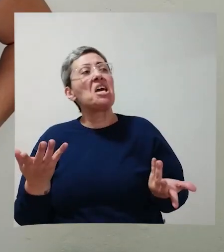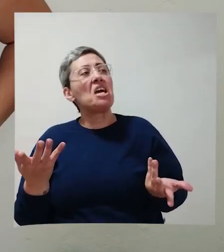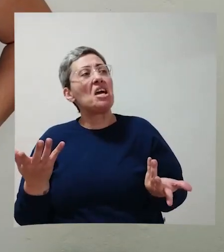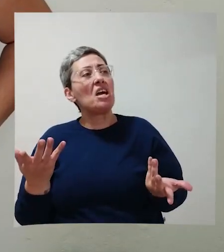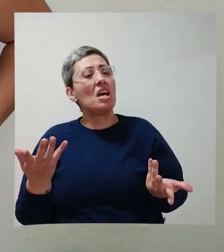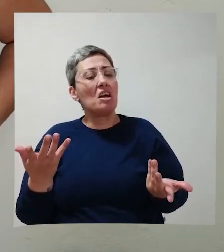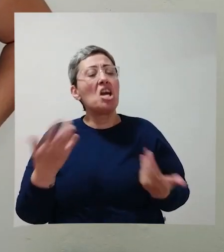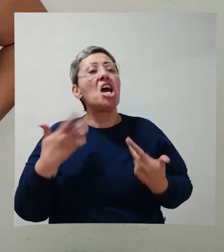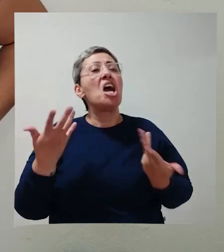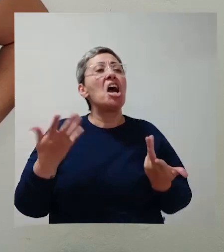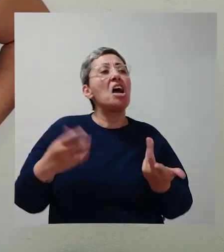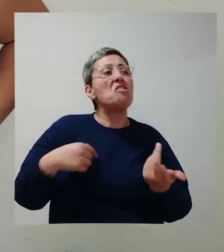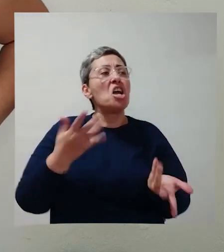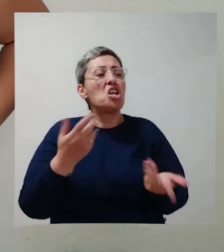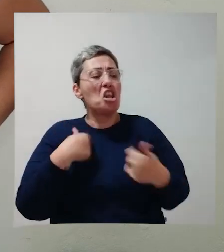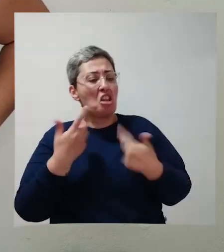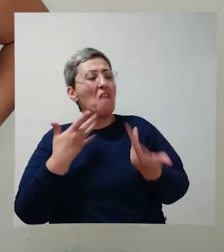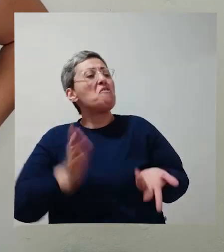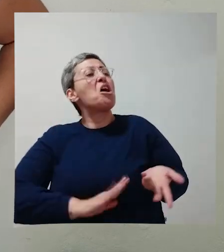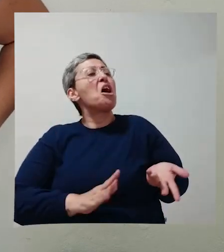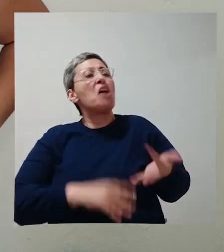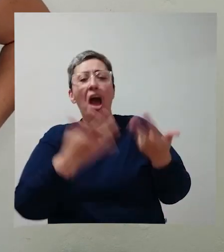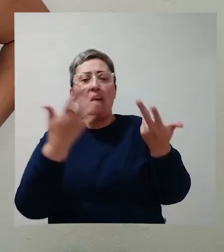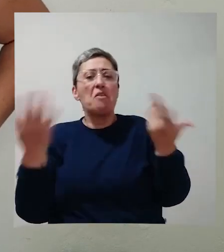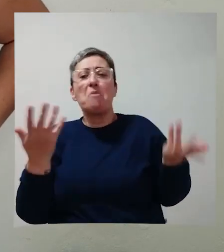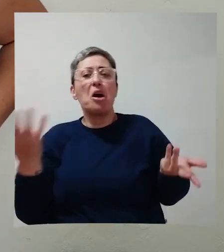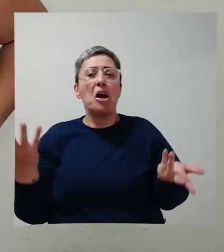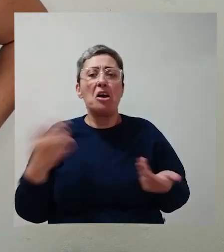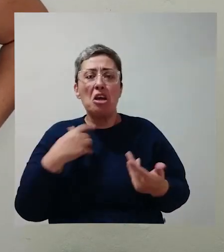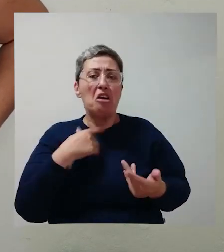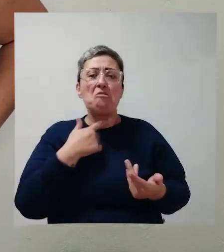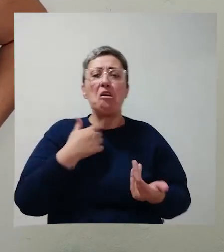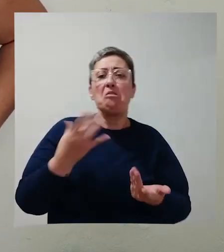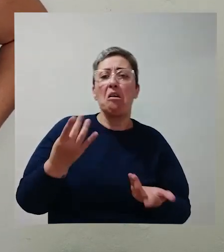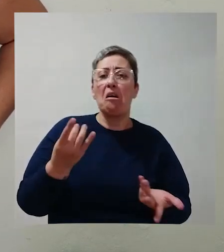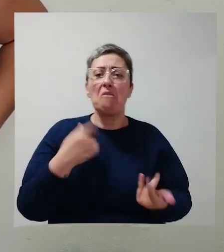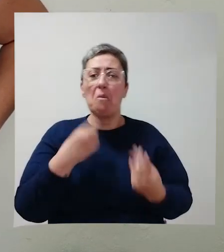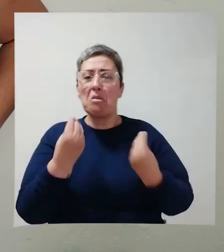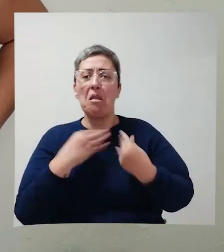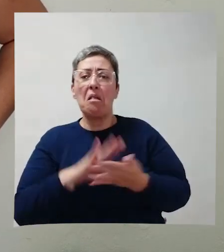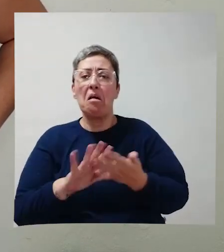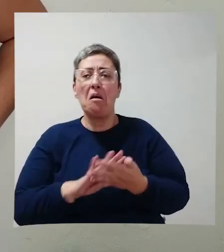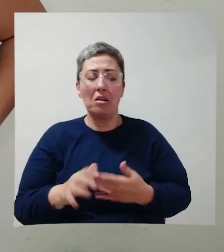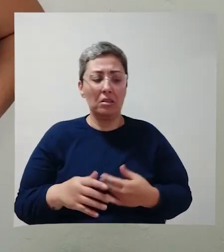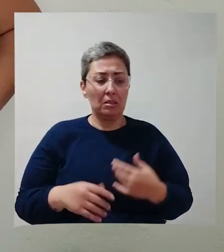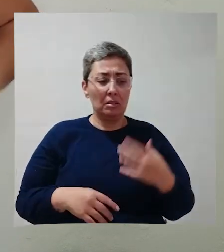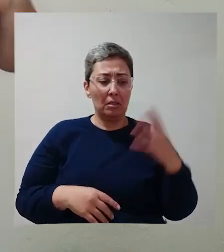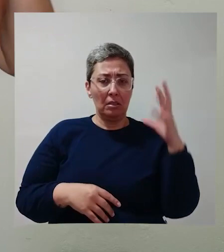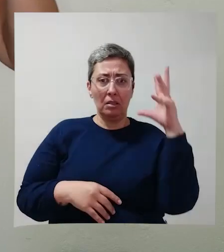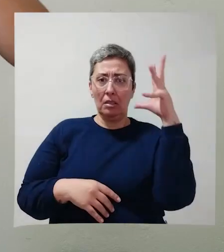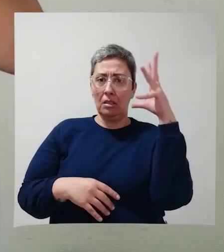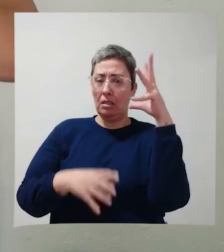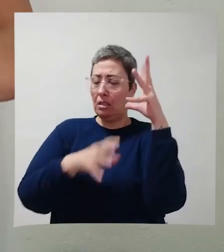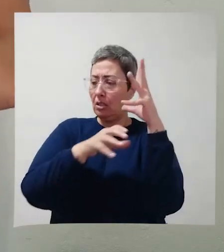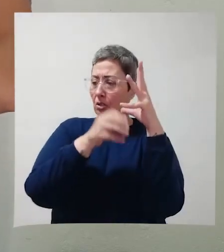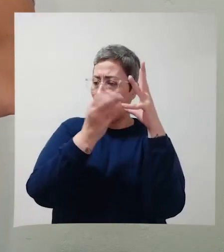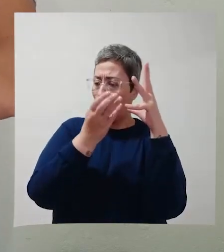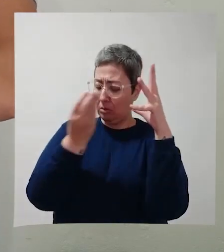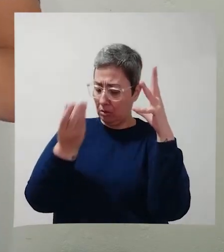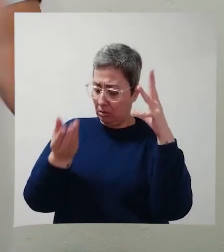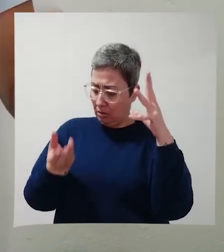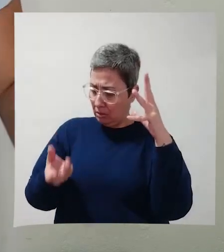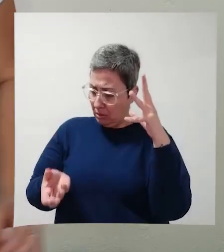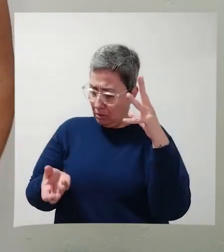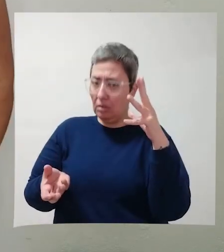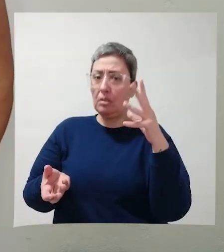assim: Baobá, eu tô com fome, eu tô com sede, você não vai me dar nada, não? O baobá então deu um